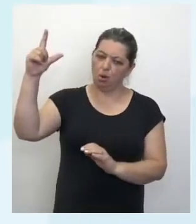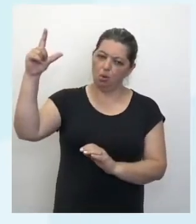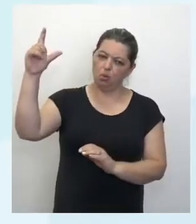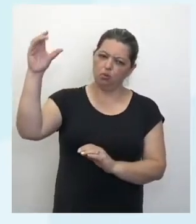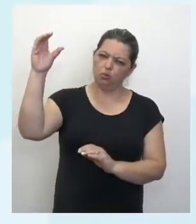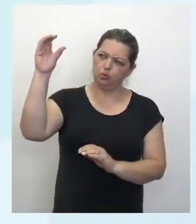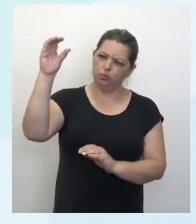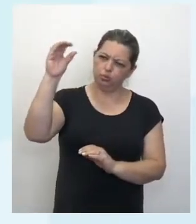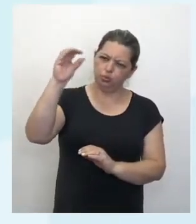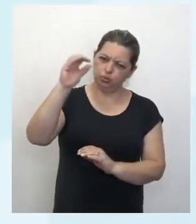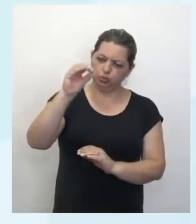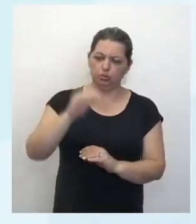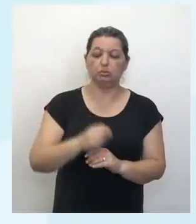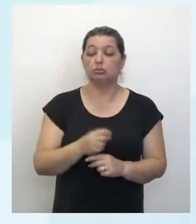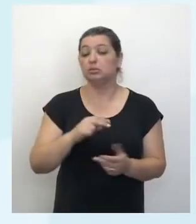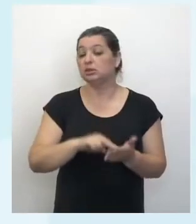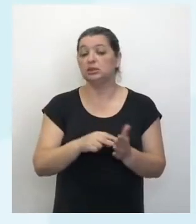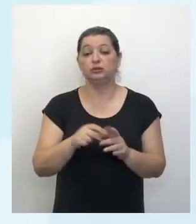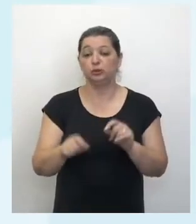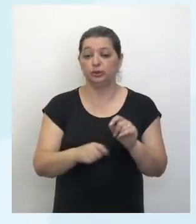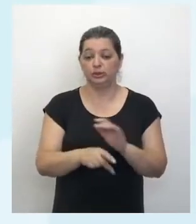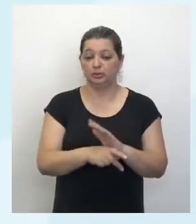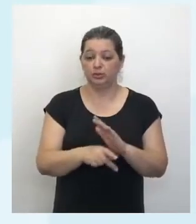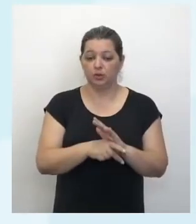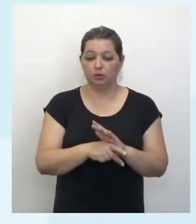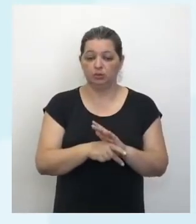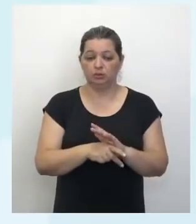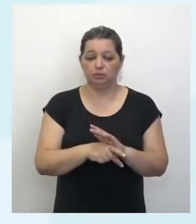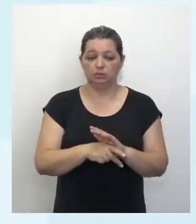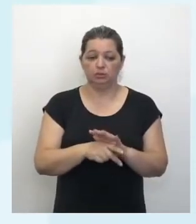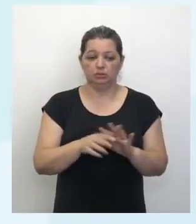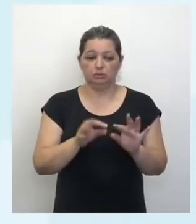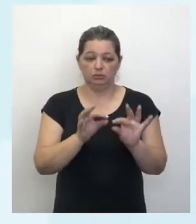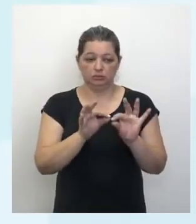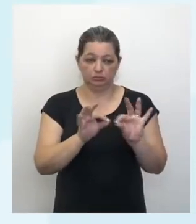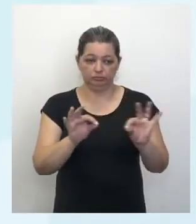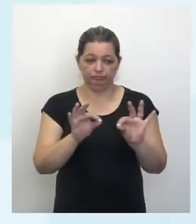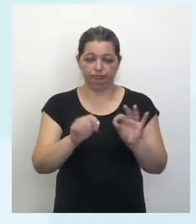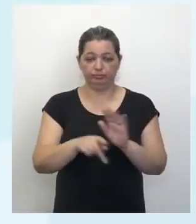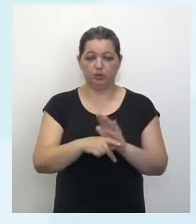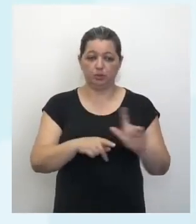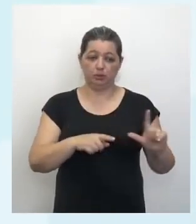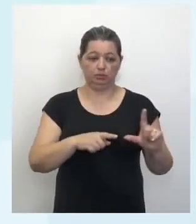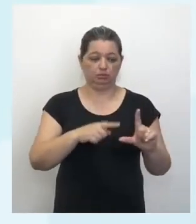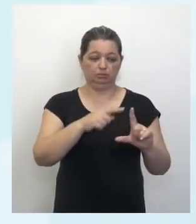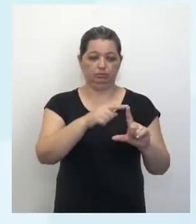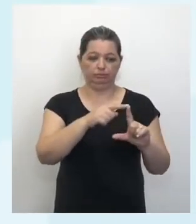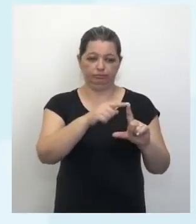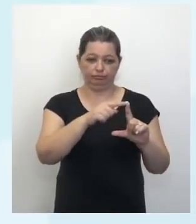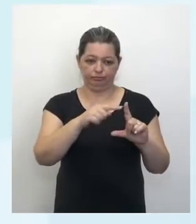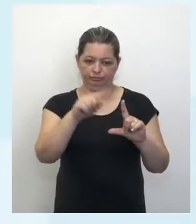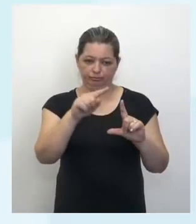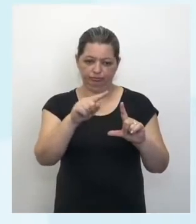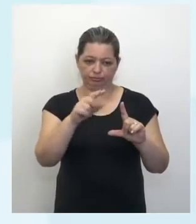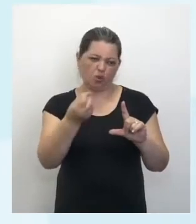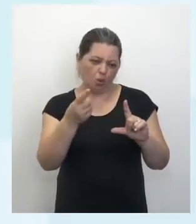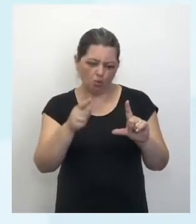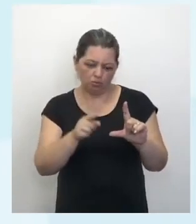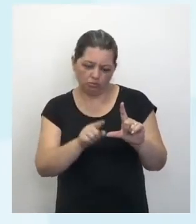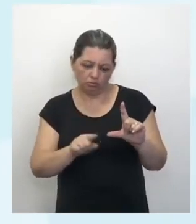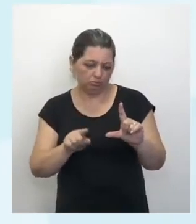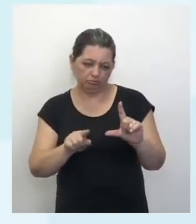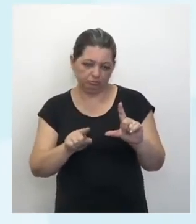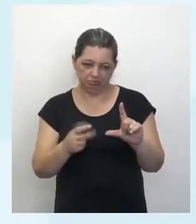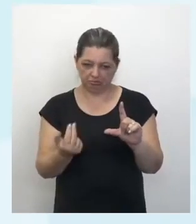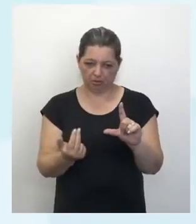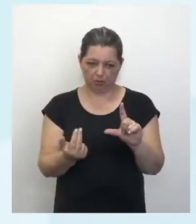que significa? Significa que este ângulo aqui, ó, né, é o mesmo, né, ou este daqui, tá certo? Qualquer um que você observar vai dar